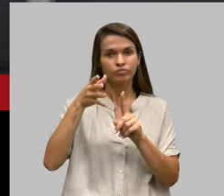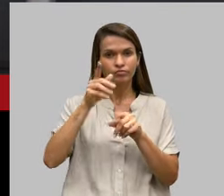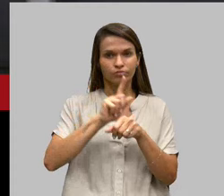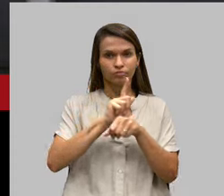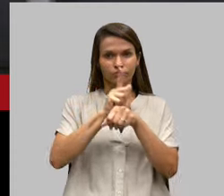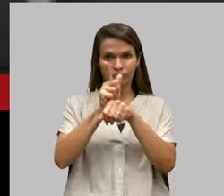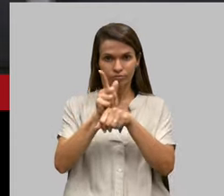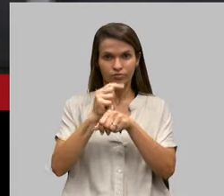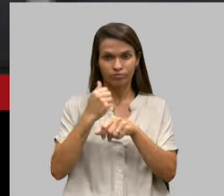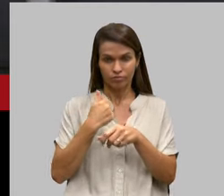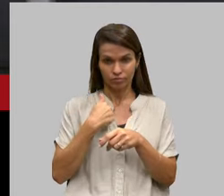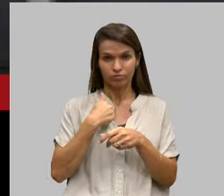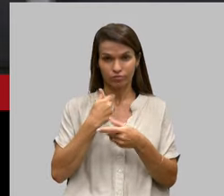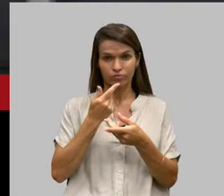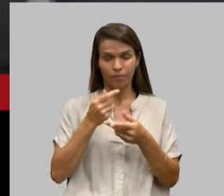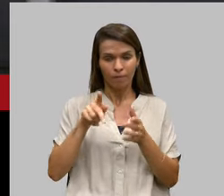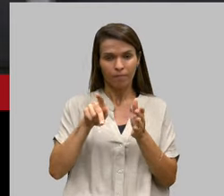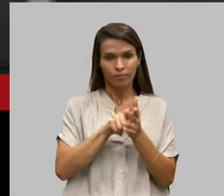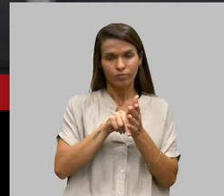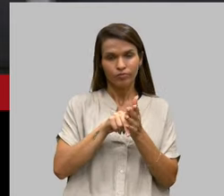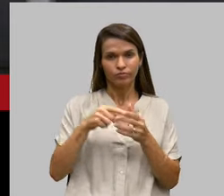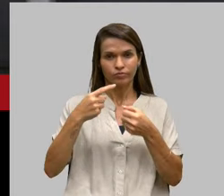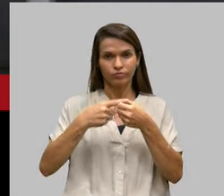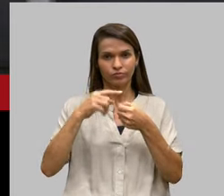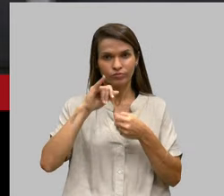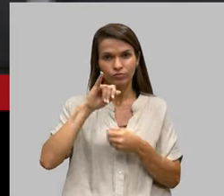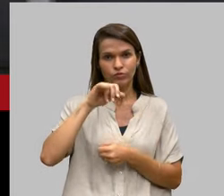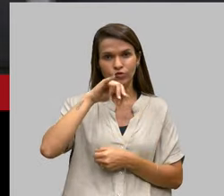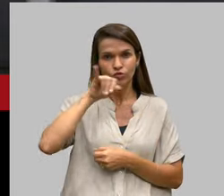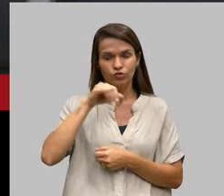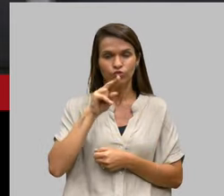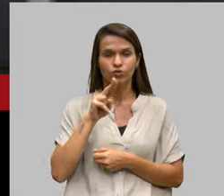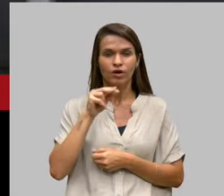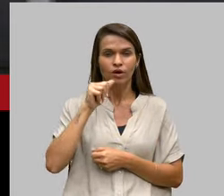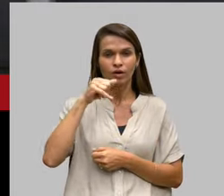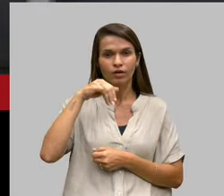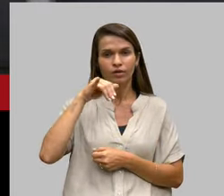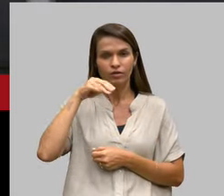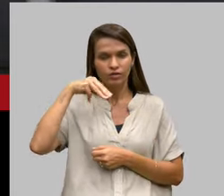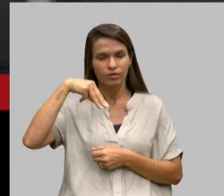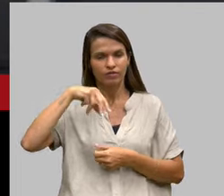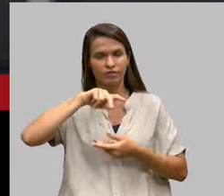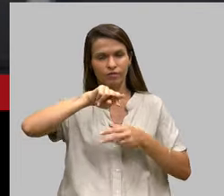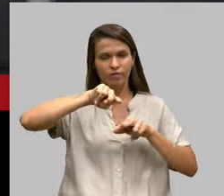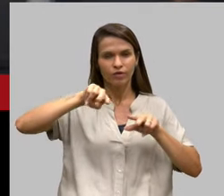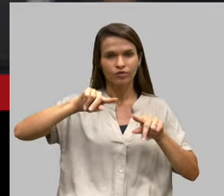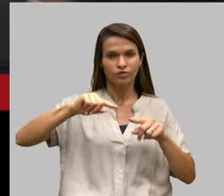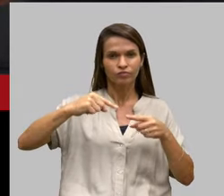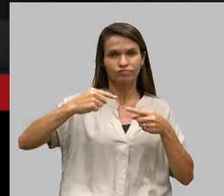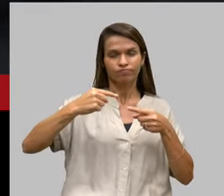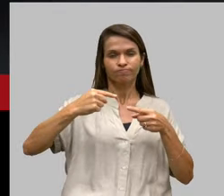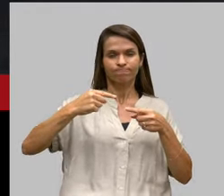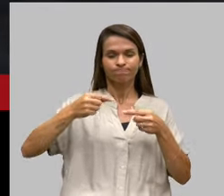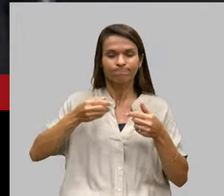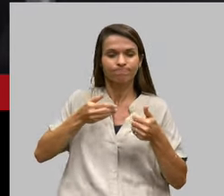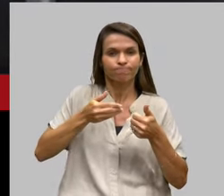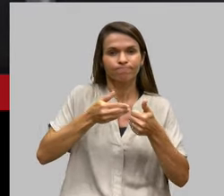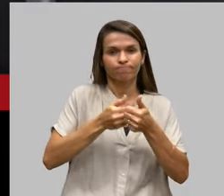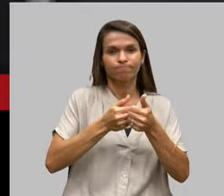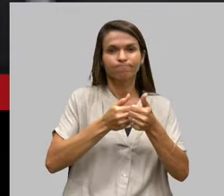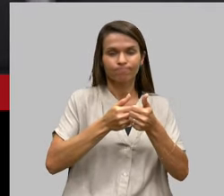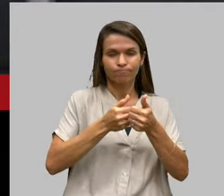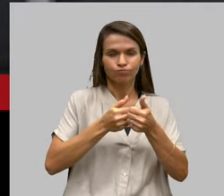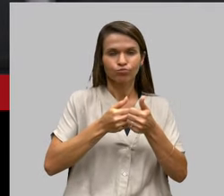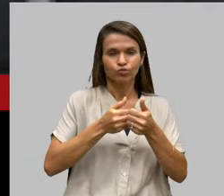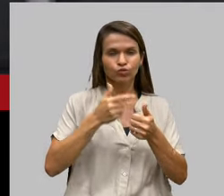cidade de Jundiaí temos aqui o ipseng e os vários conflitos e às vezes aproximações que nos levam a ter esse debate